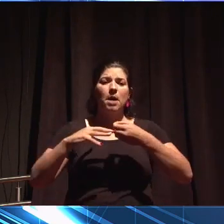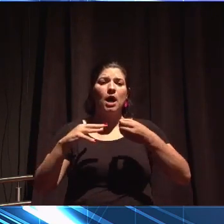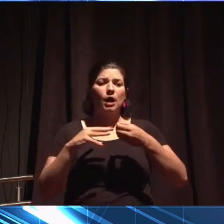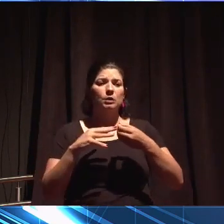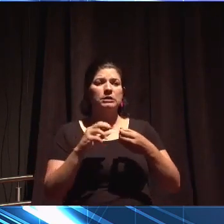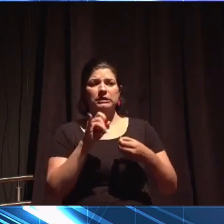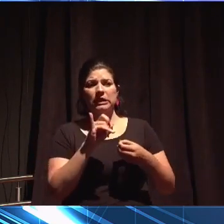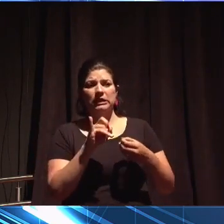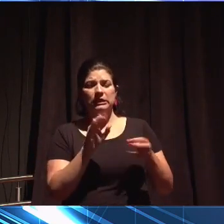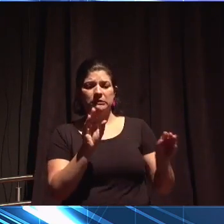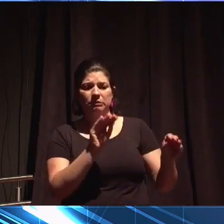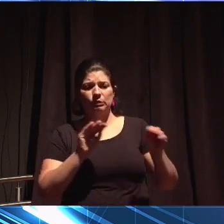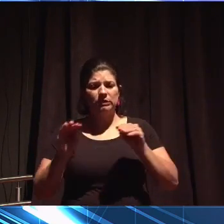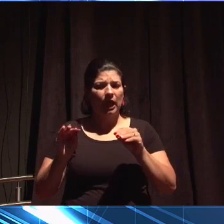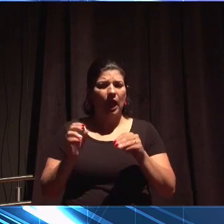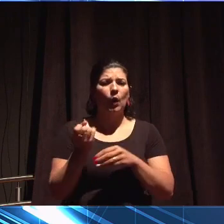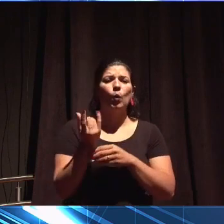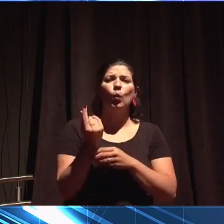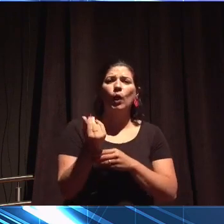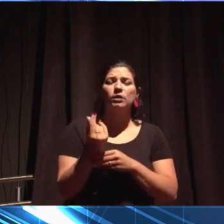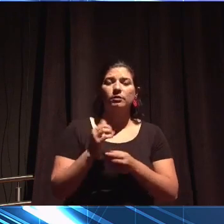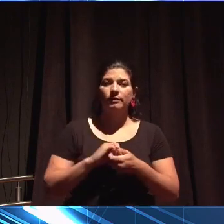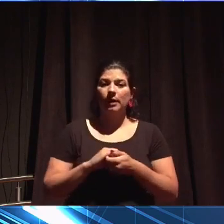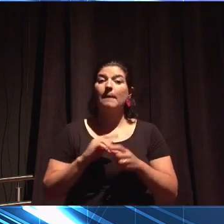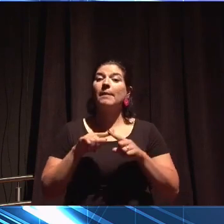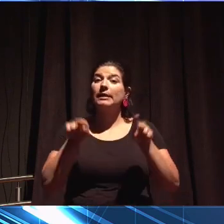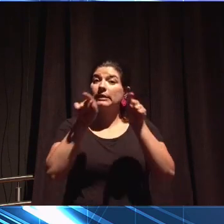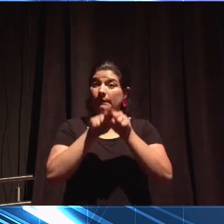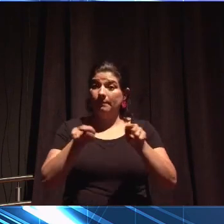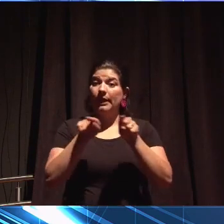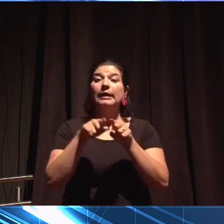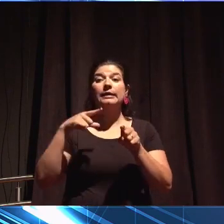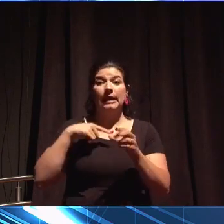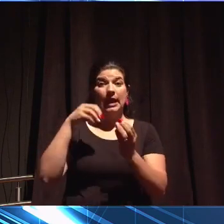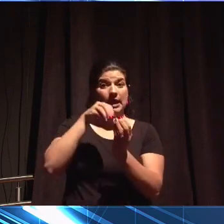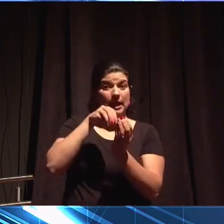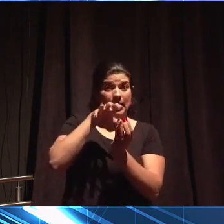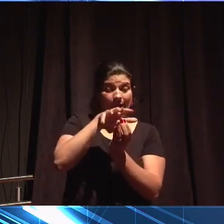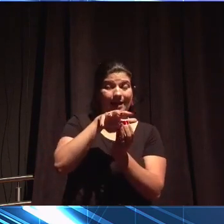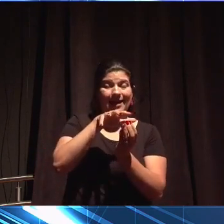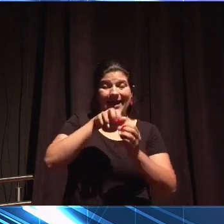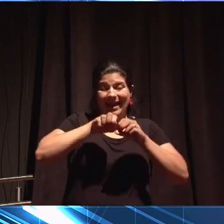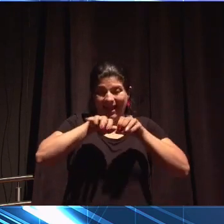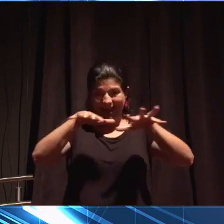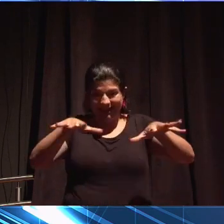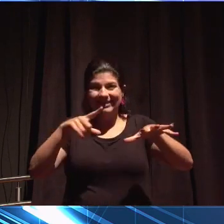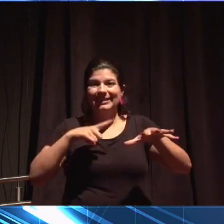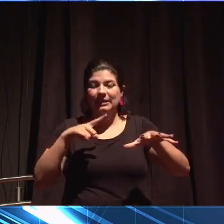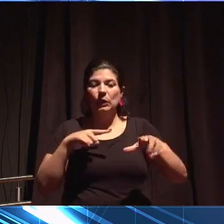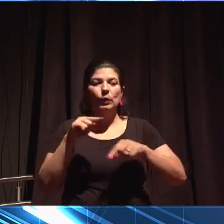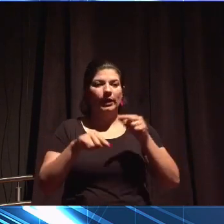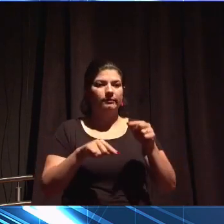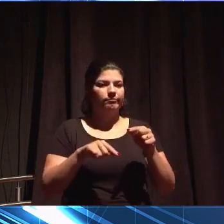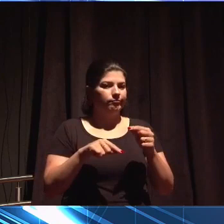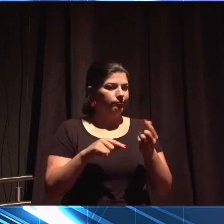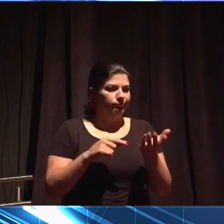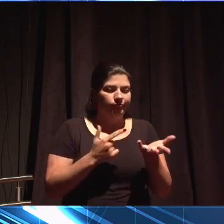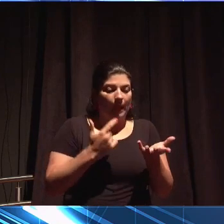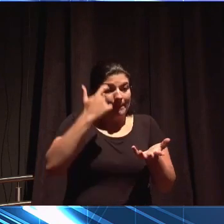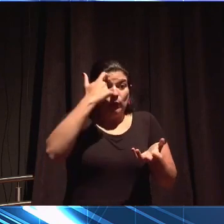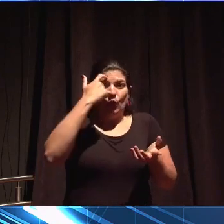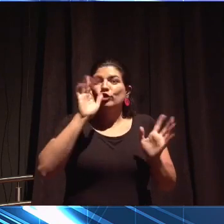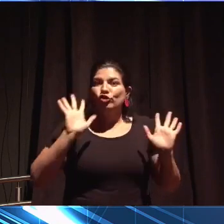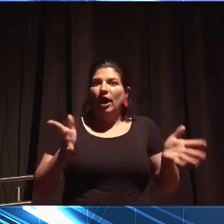provisionar X pods e por aí vai. Mas tem também o tráfego de rede, porque, que nem eu falei, né? Você está em cloud, você respirou, você está pagando. Então,